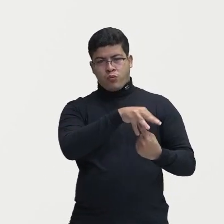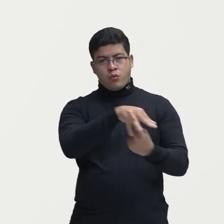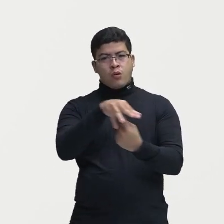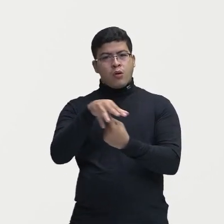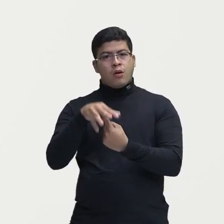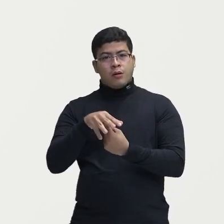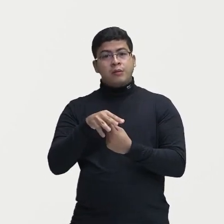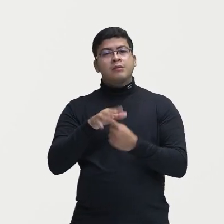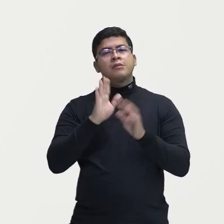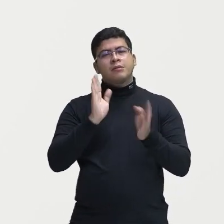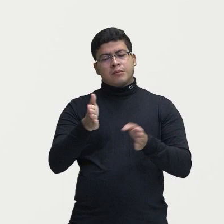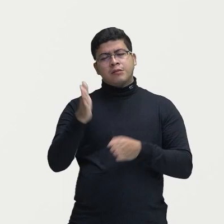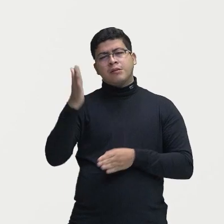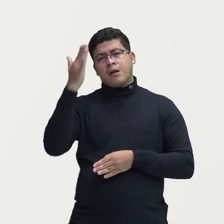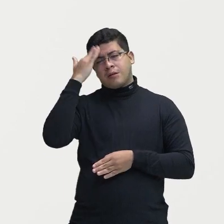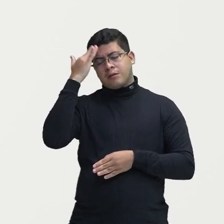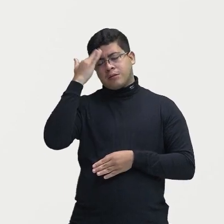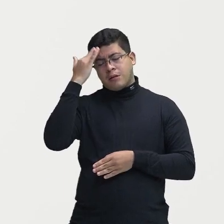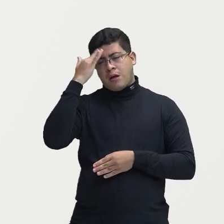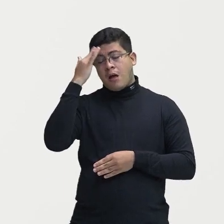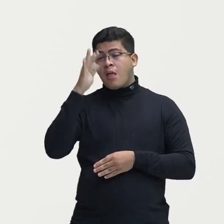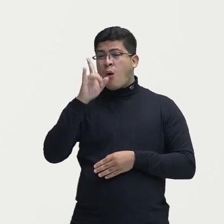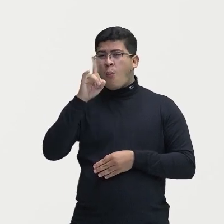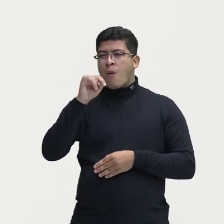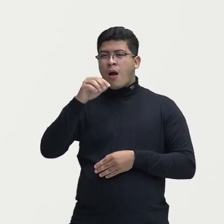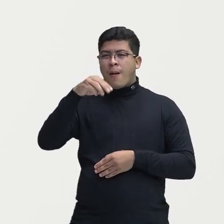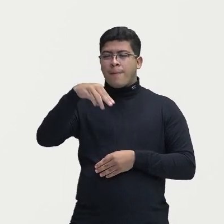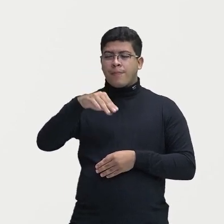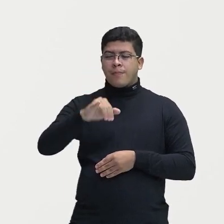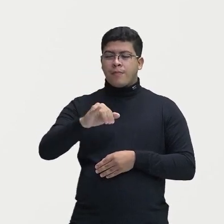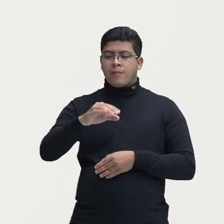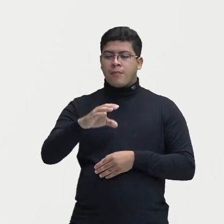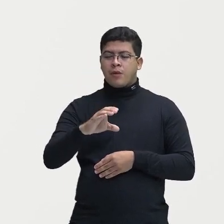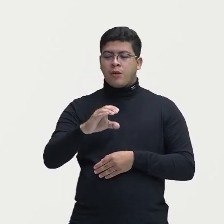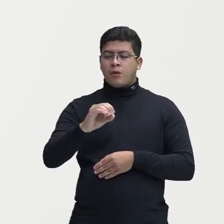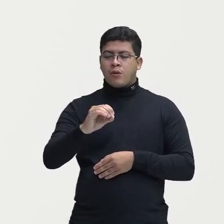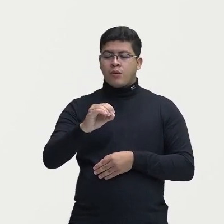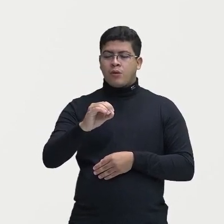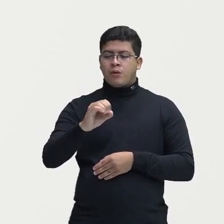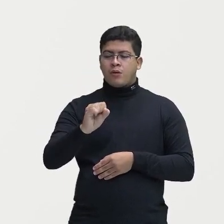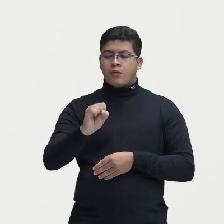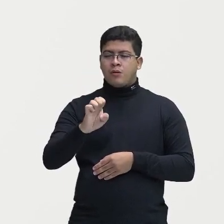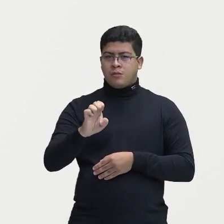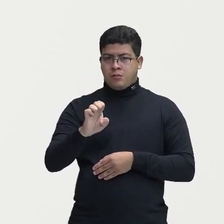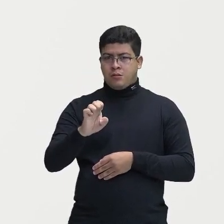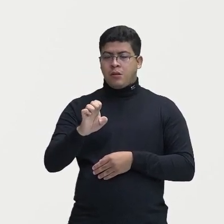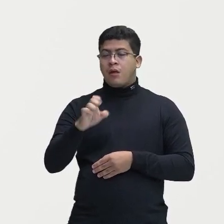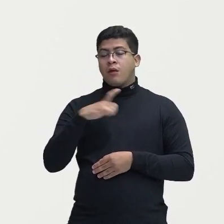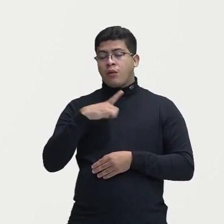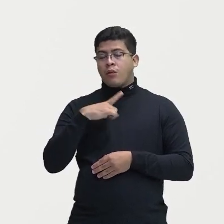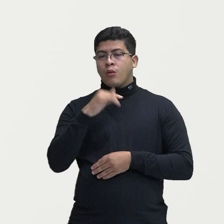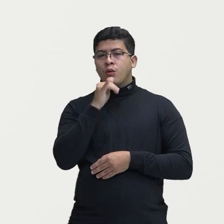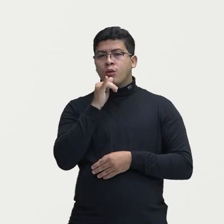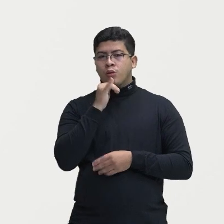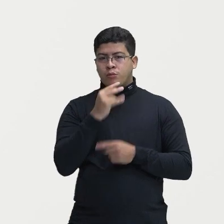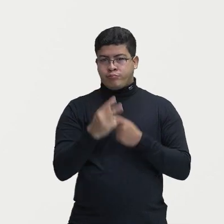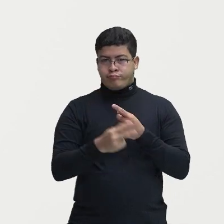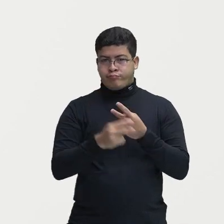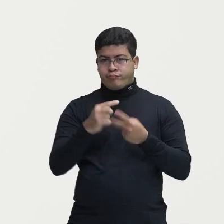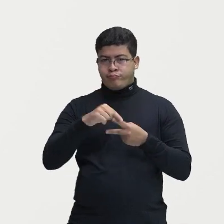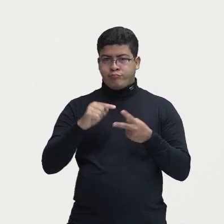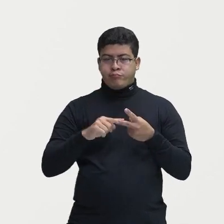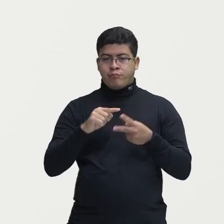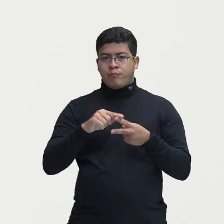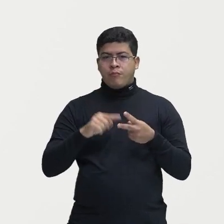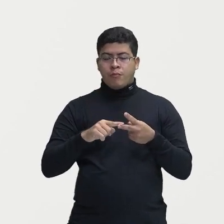gente já considera ali uma micose. Nesse caso, trouxemos aqui 2 exemplos. A